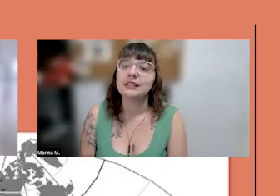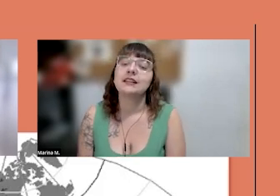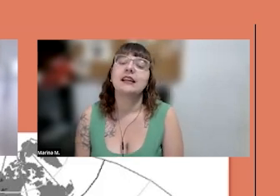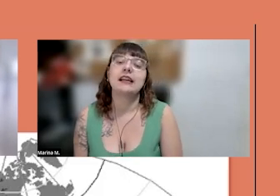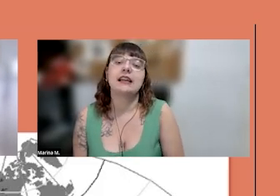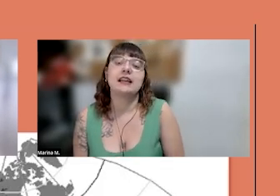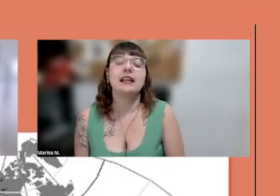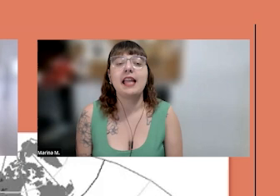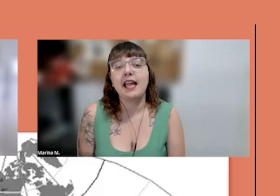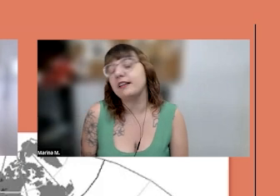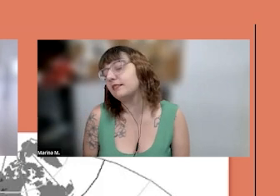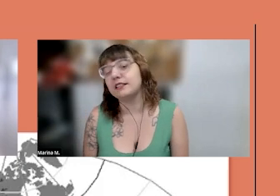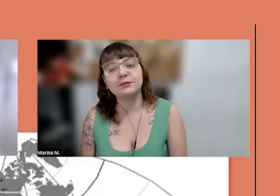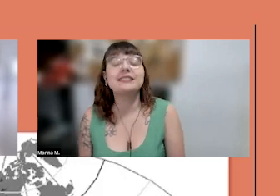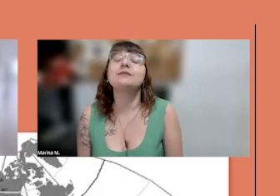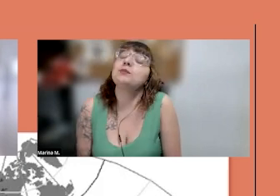tá?